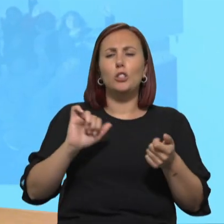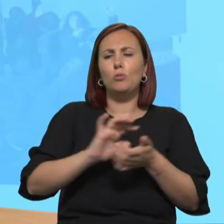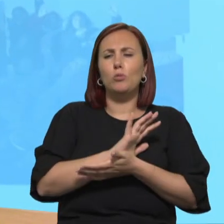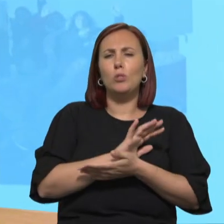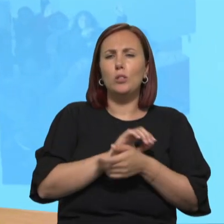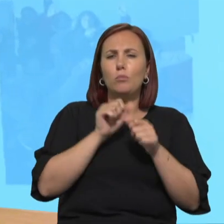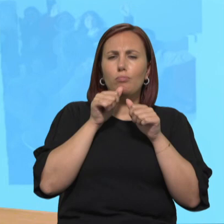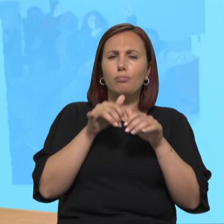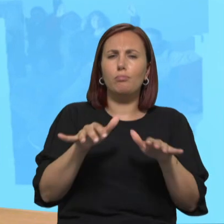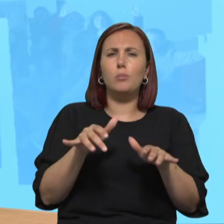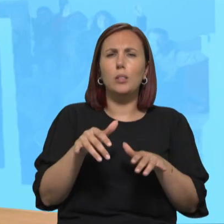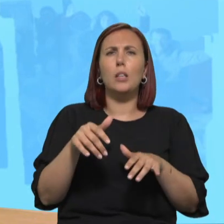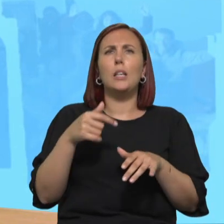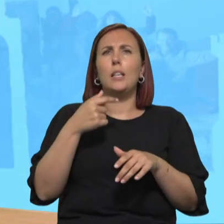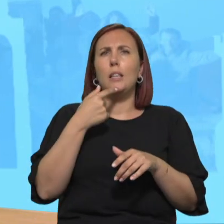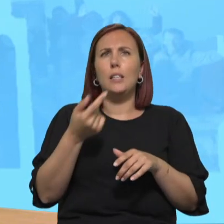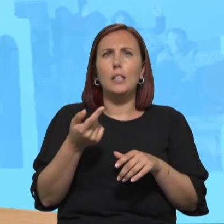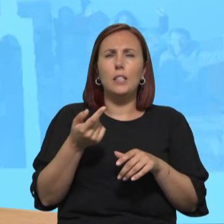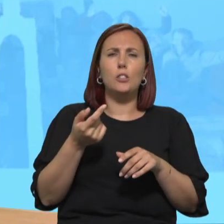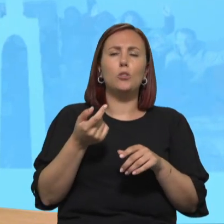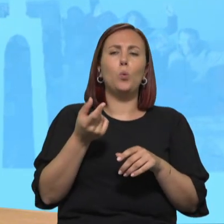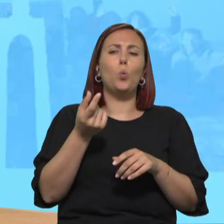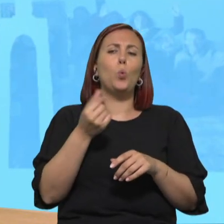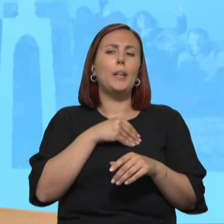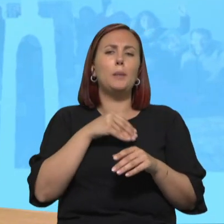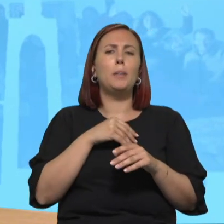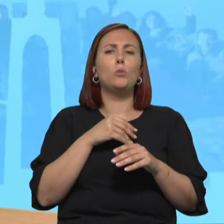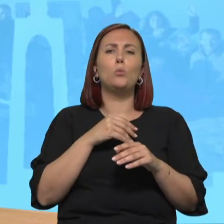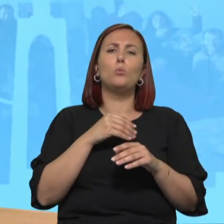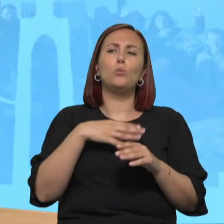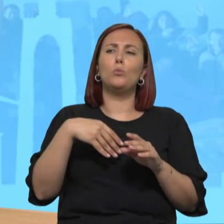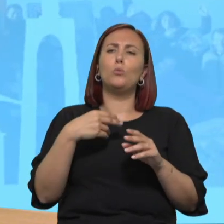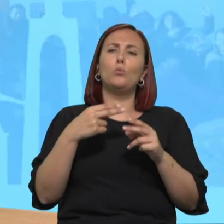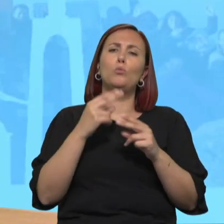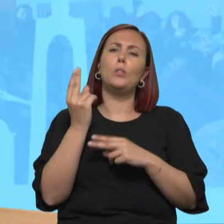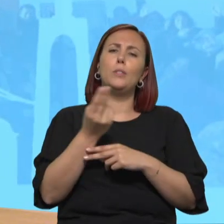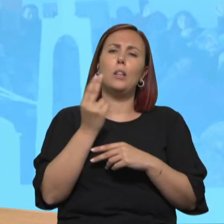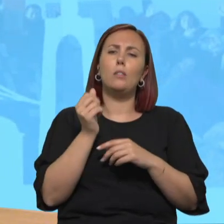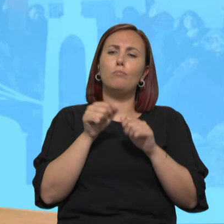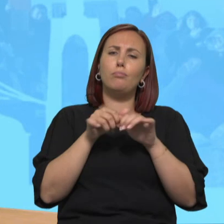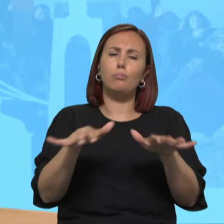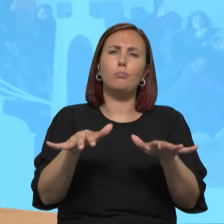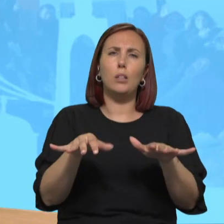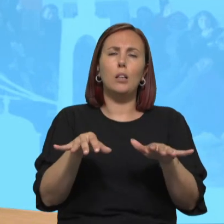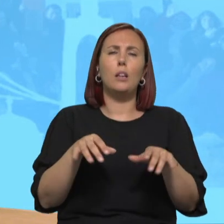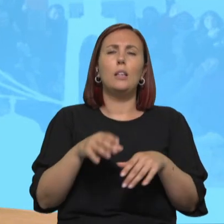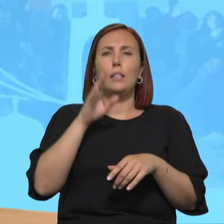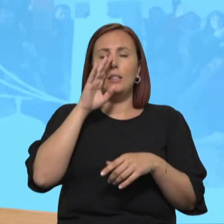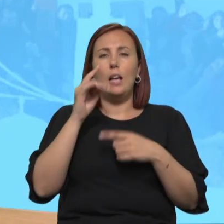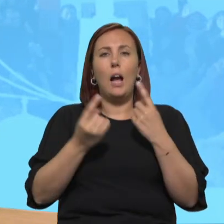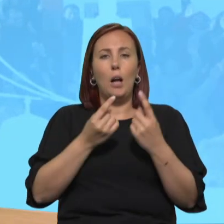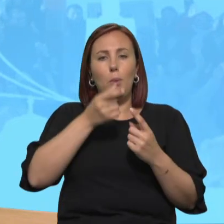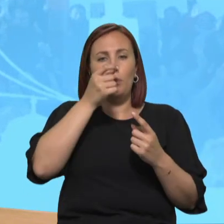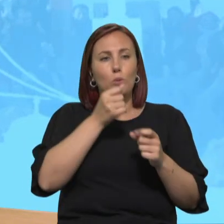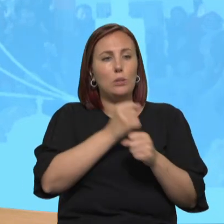alguns ensaios sobre um rendimento universal, prevendo situações em que poderá não haver